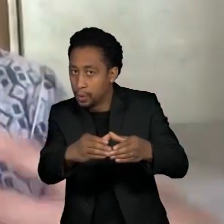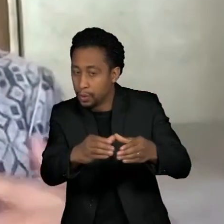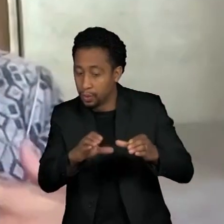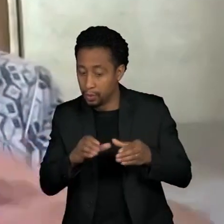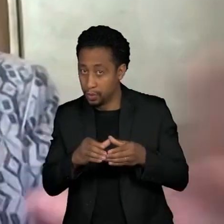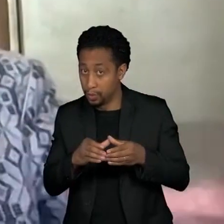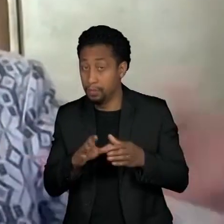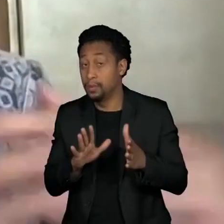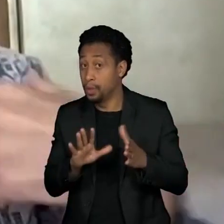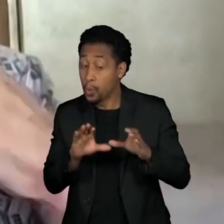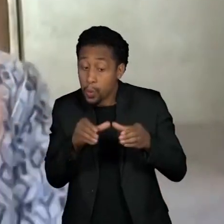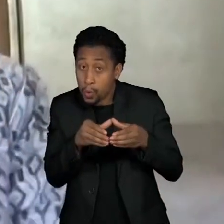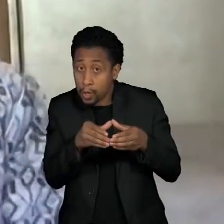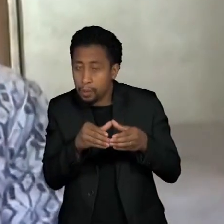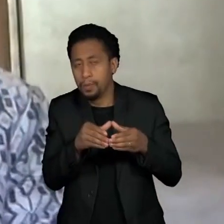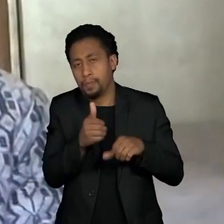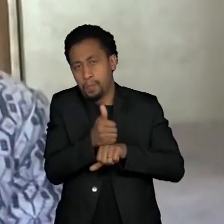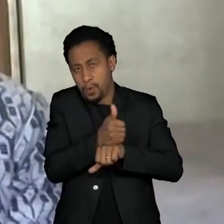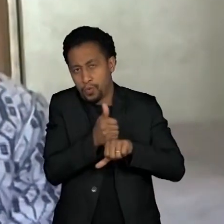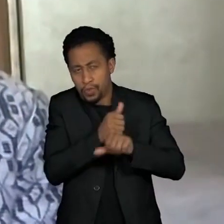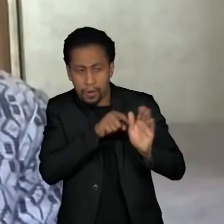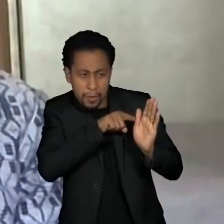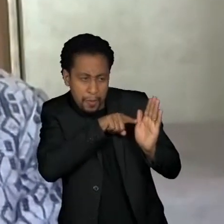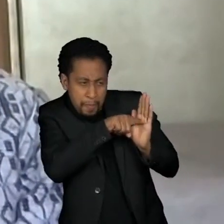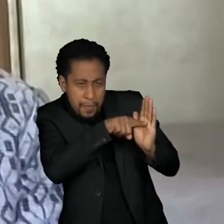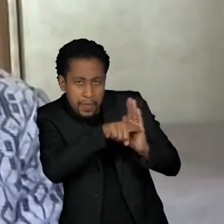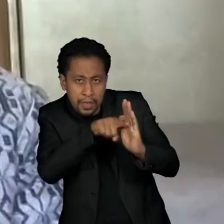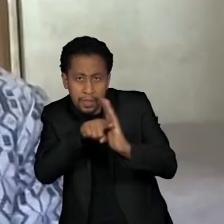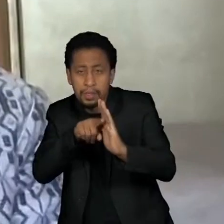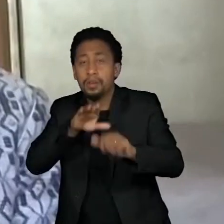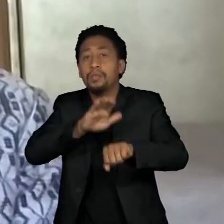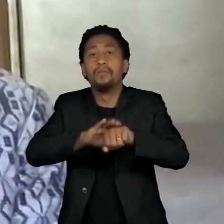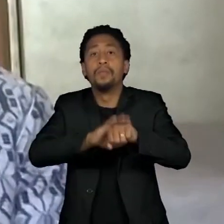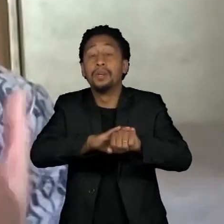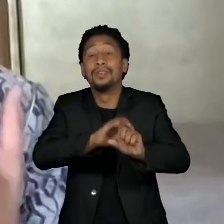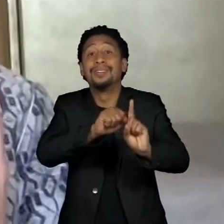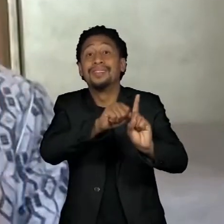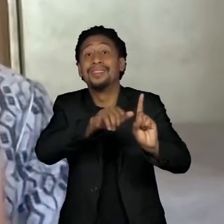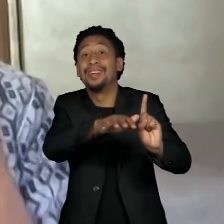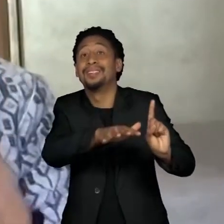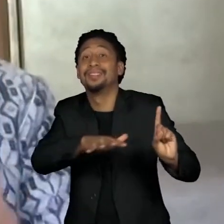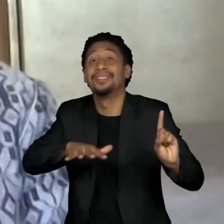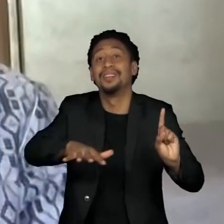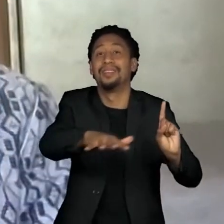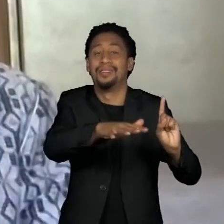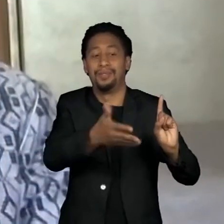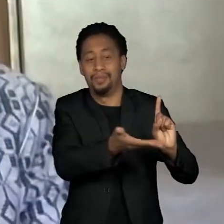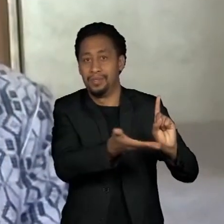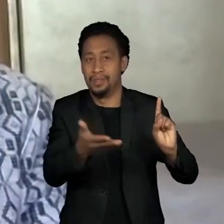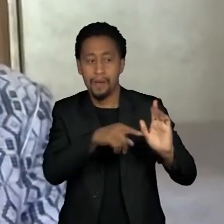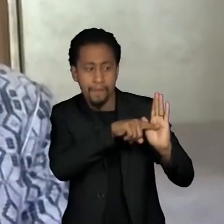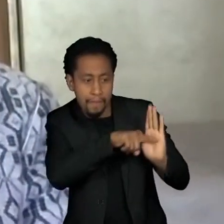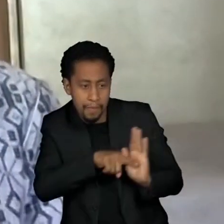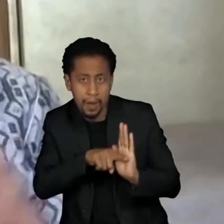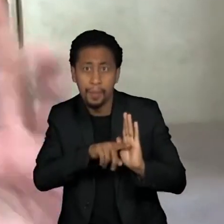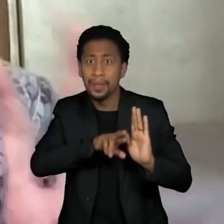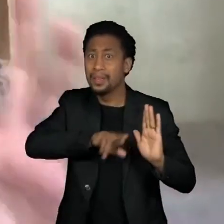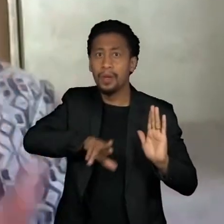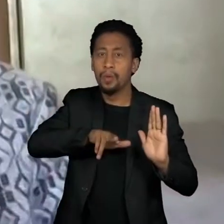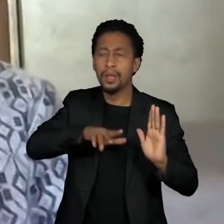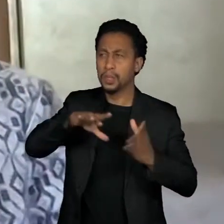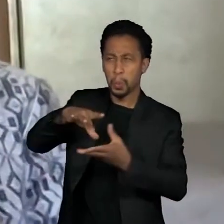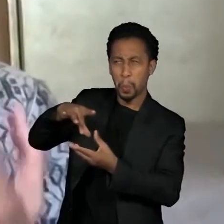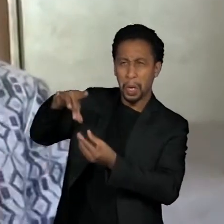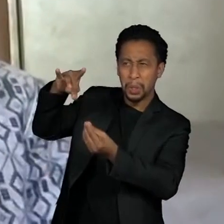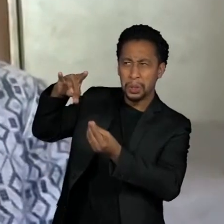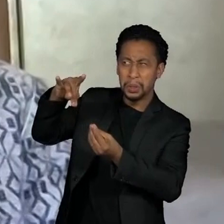na sociedade escala, mas não ao celular nível de democracia, que é o pessoal nível. This